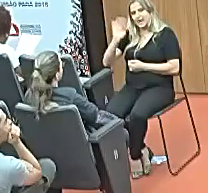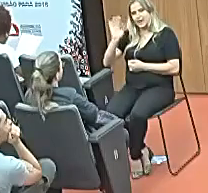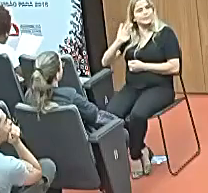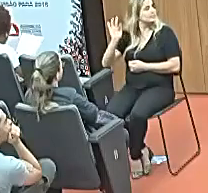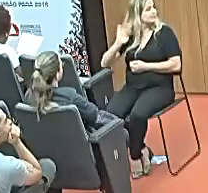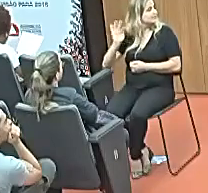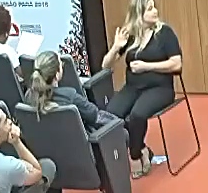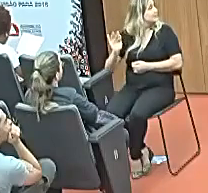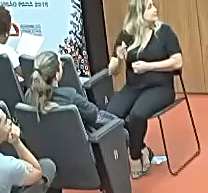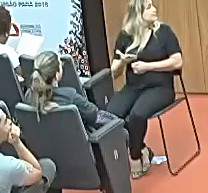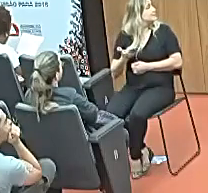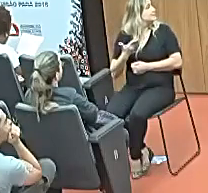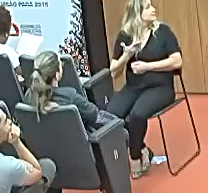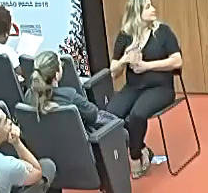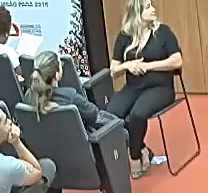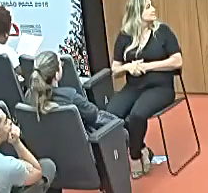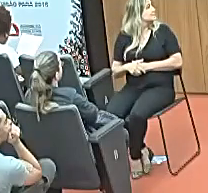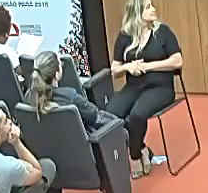afetarem